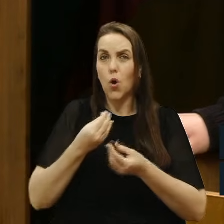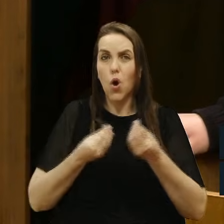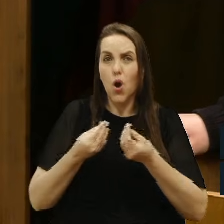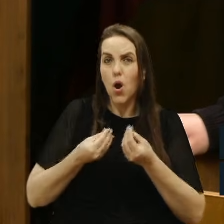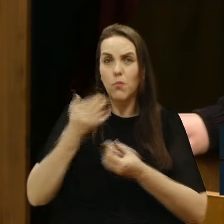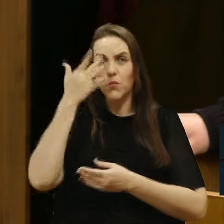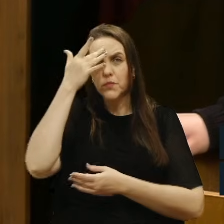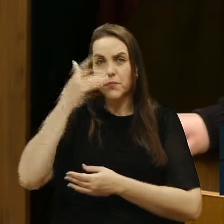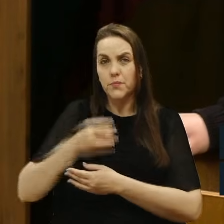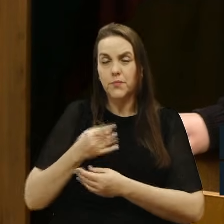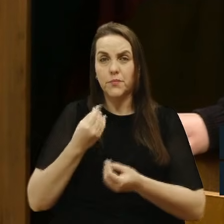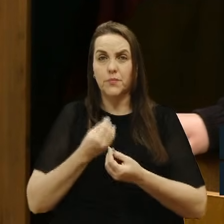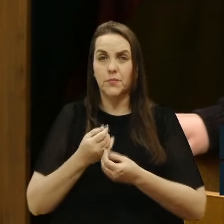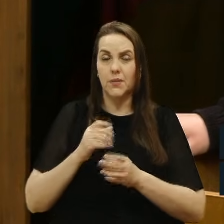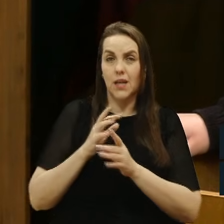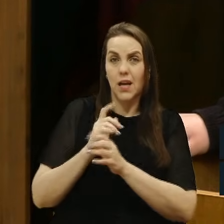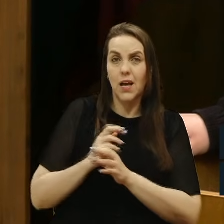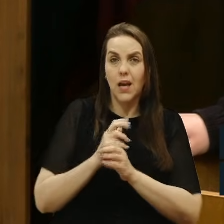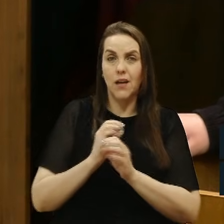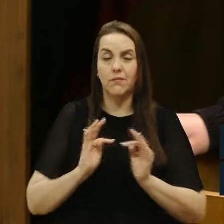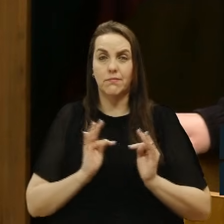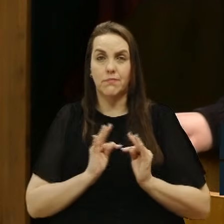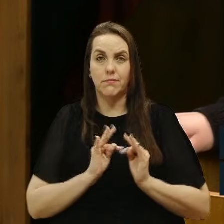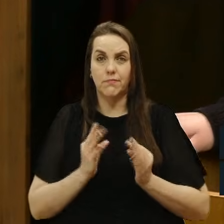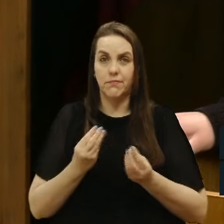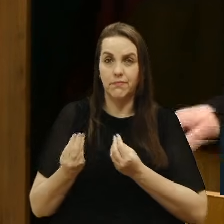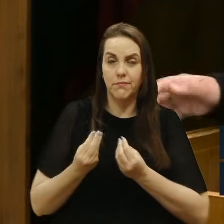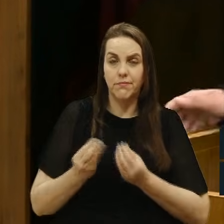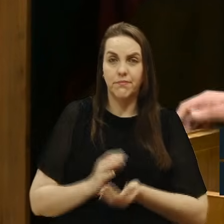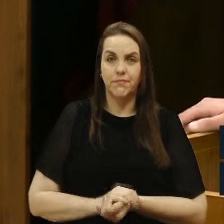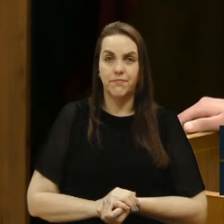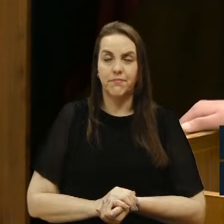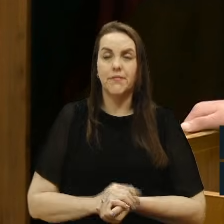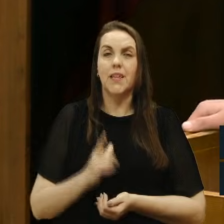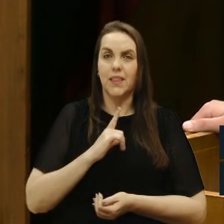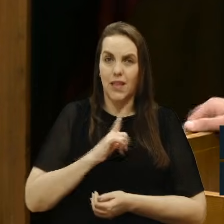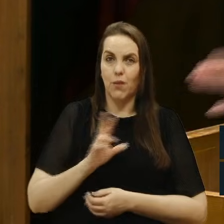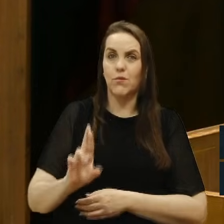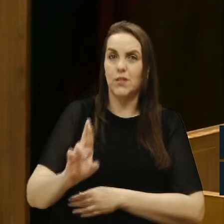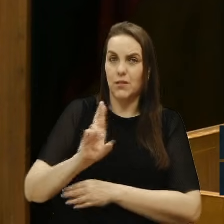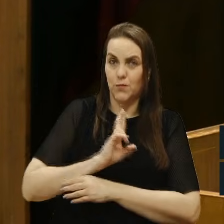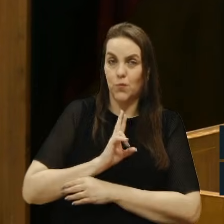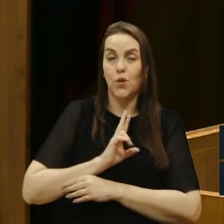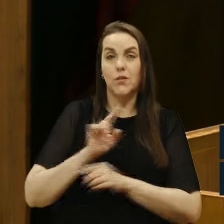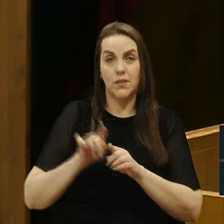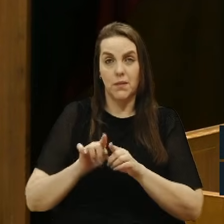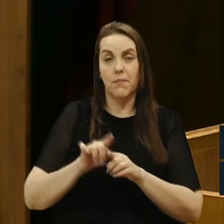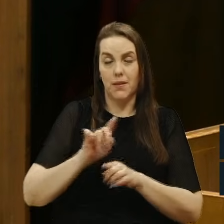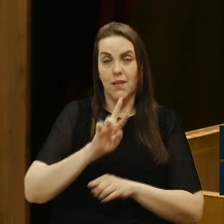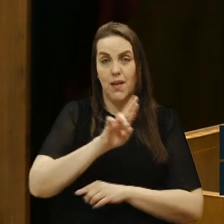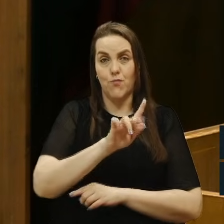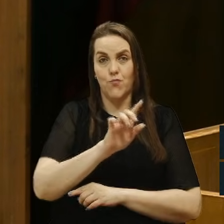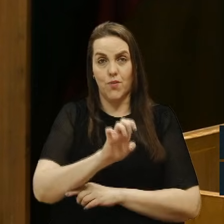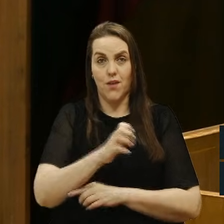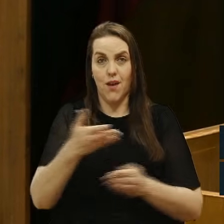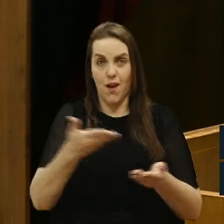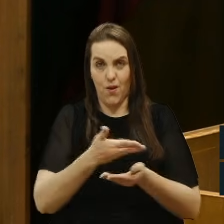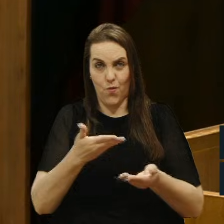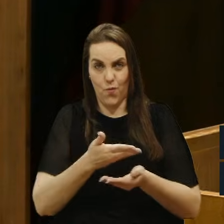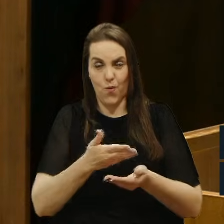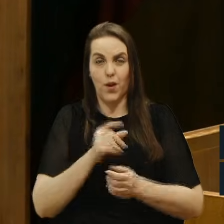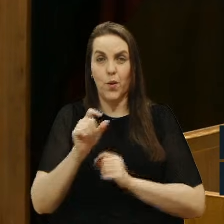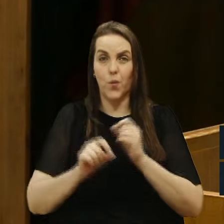conseguir rever o cálculo técnico. Então, a gente tem como resposta, inclusive, da RGE atualmente,